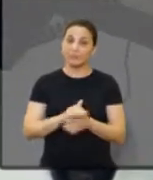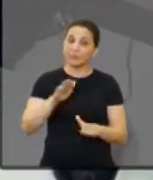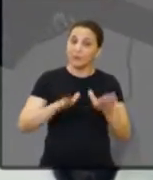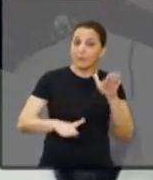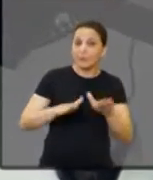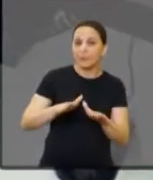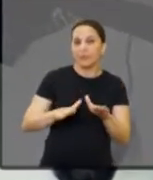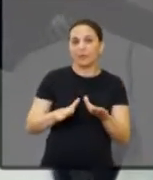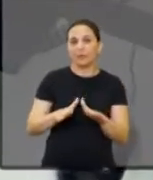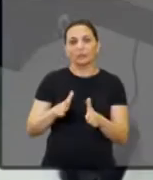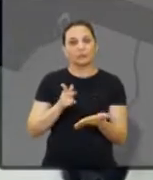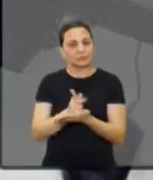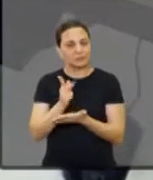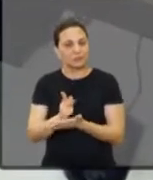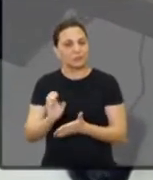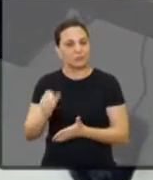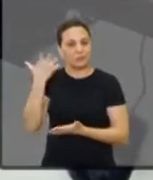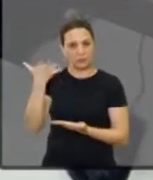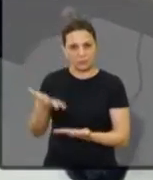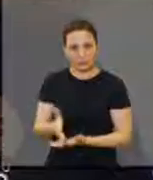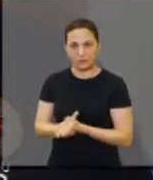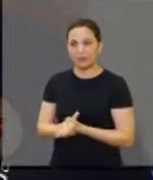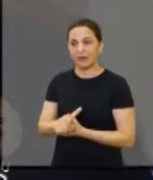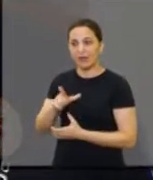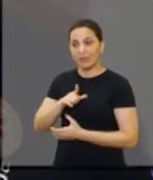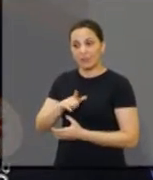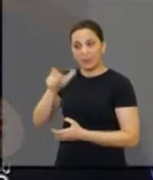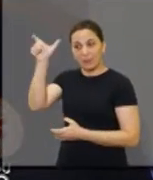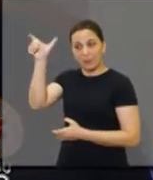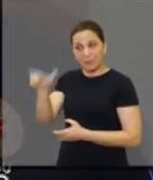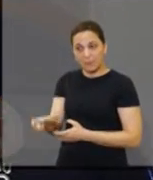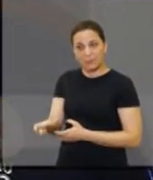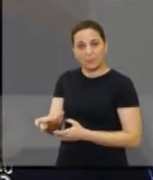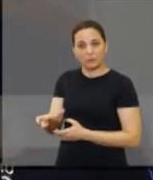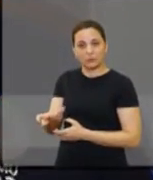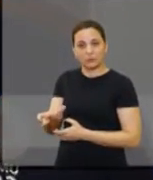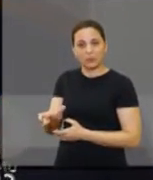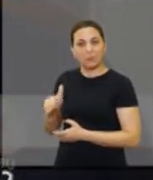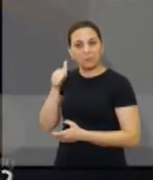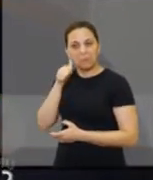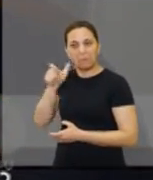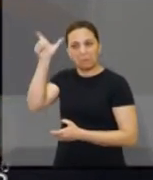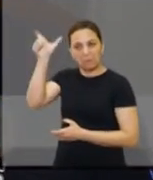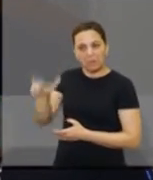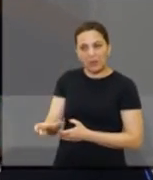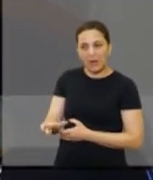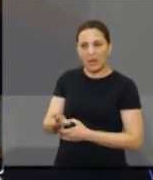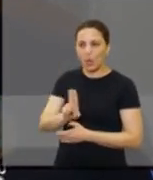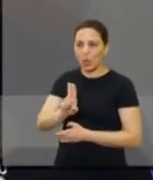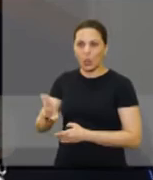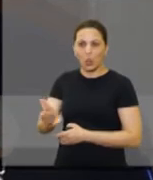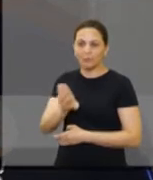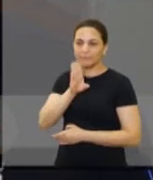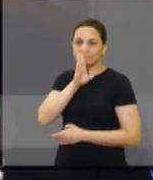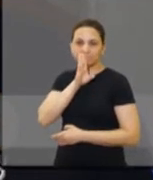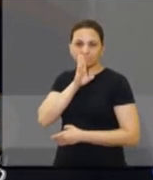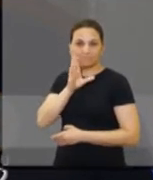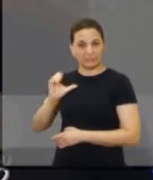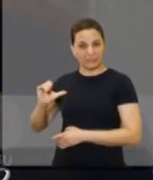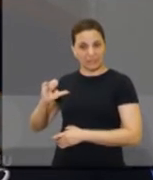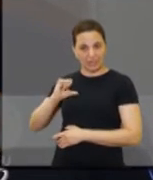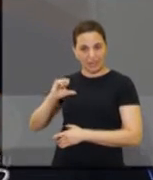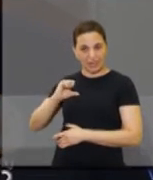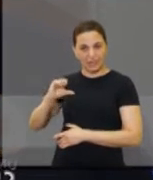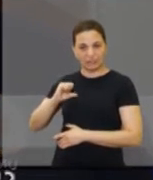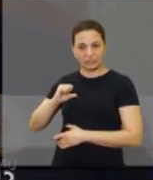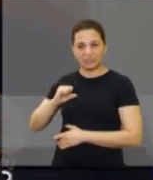alguns casos são recorrentes nós temos uma cidadã é por questões éticas não vamos citar o nome dela mas